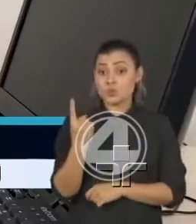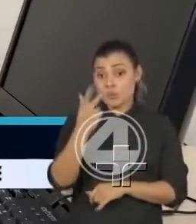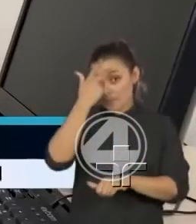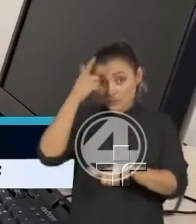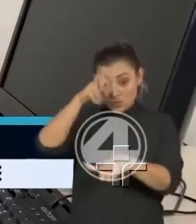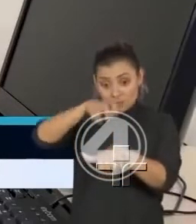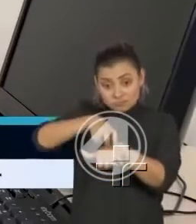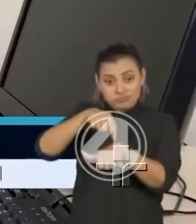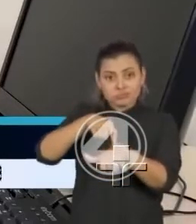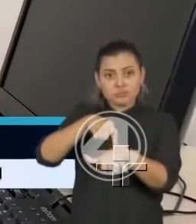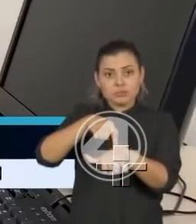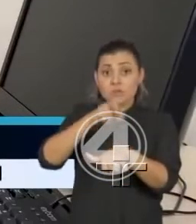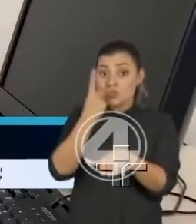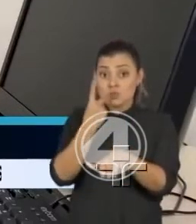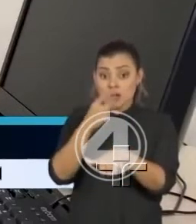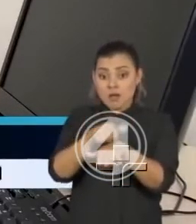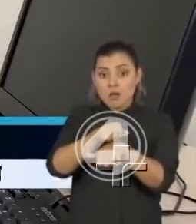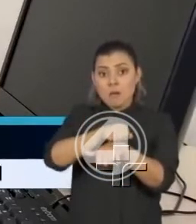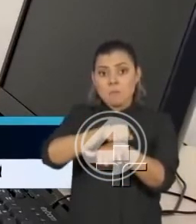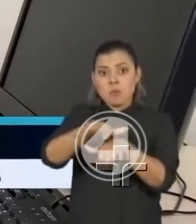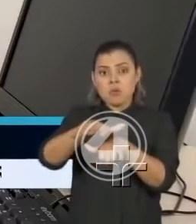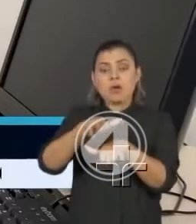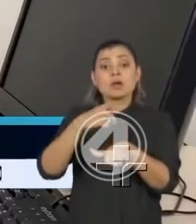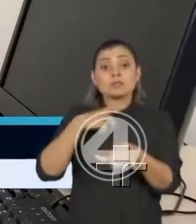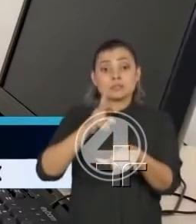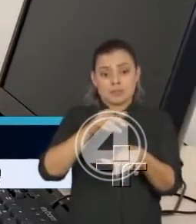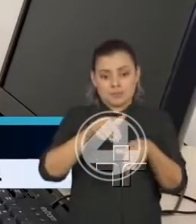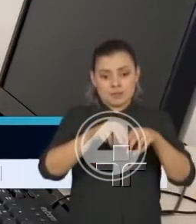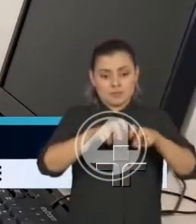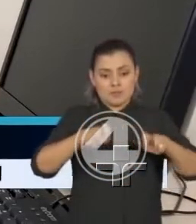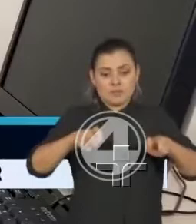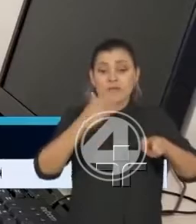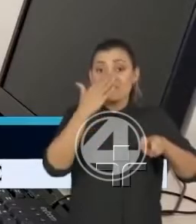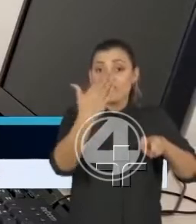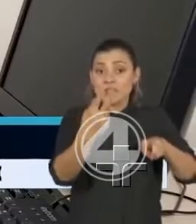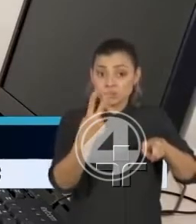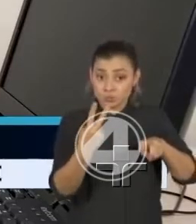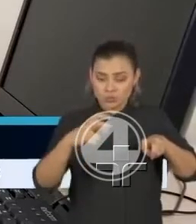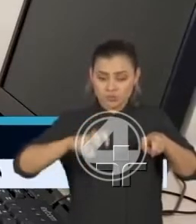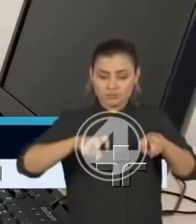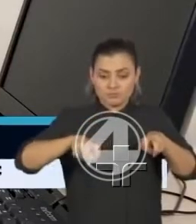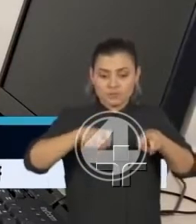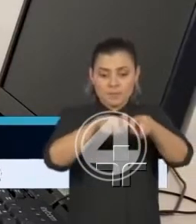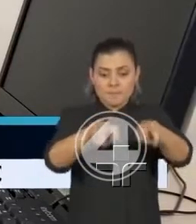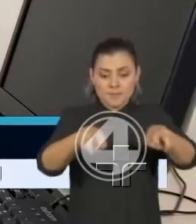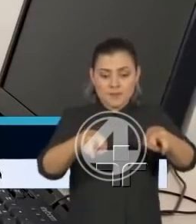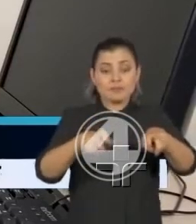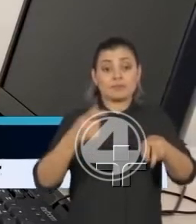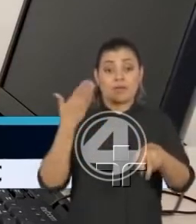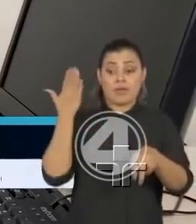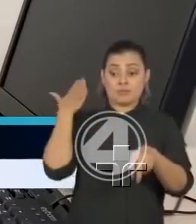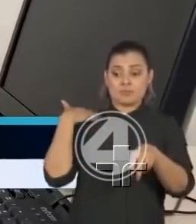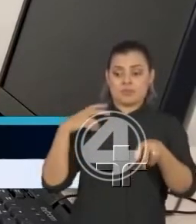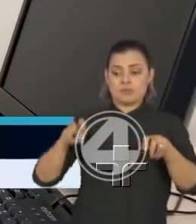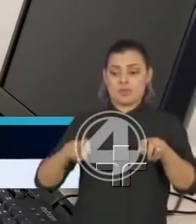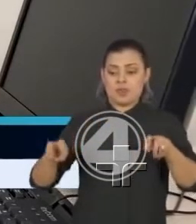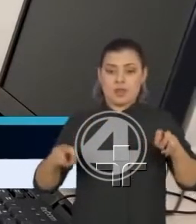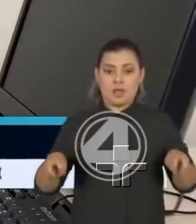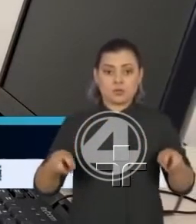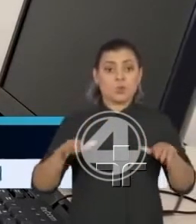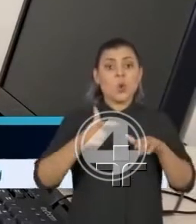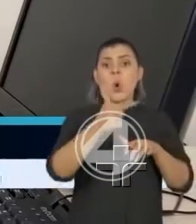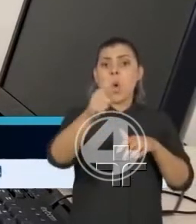pessoa infectada quem está sob risco é que entrar nas poltronas duas fileiras para frente duas fileiras para trás e para os lados o